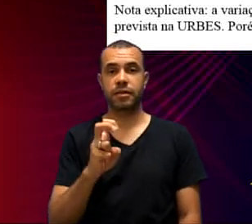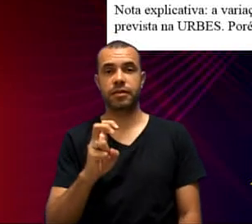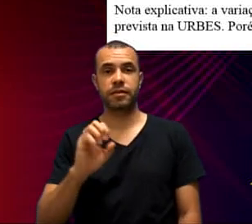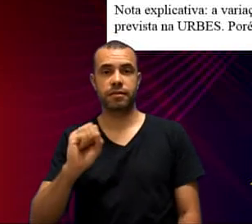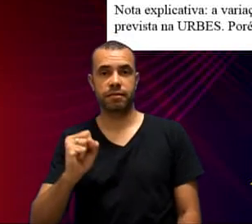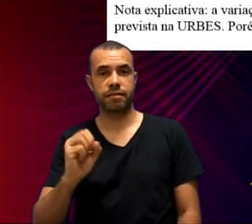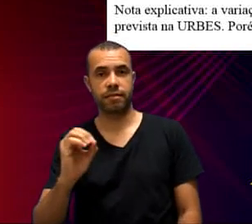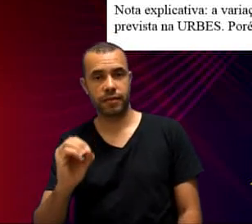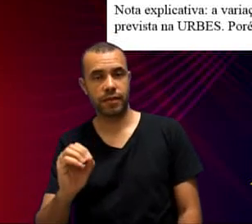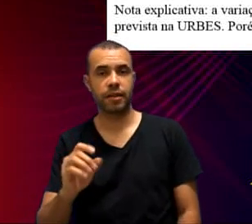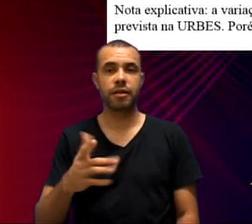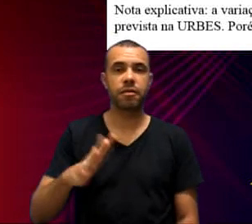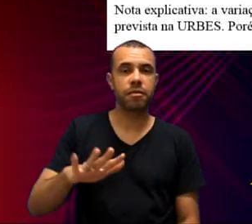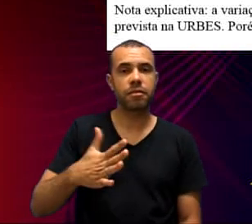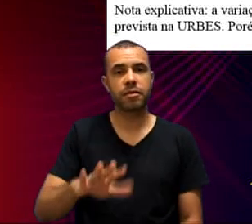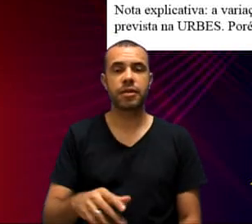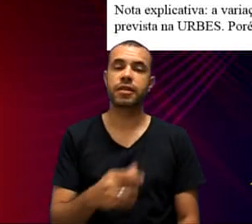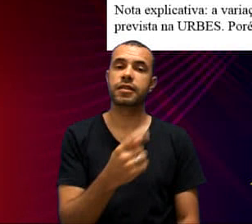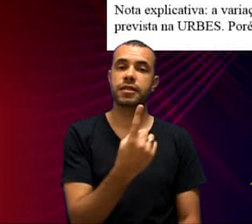130.671.588,72 reais contra